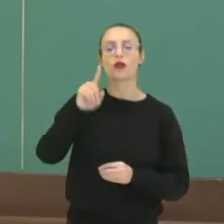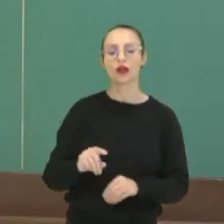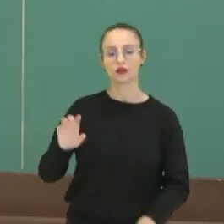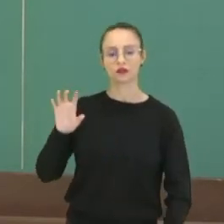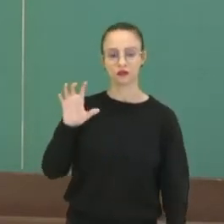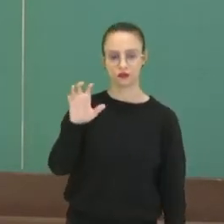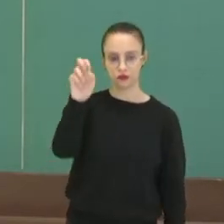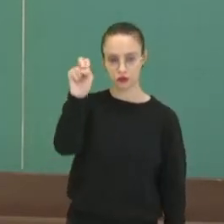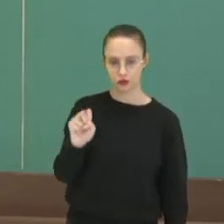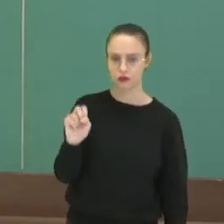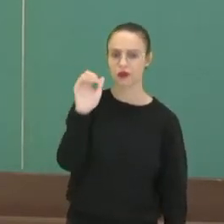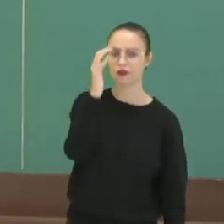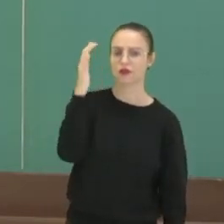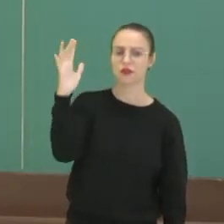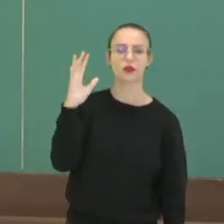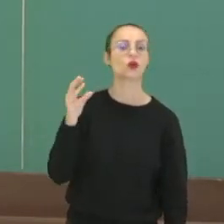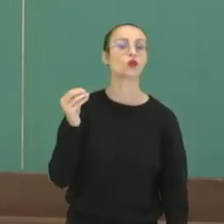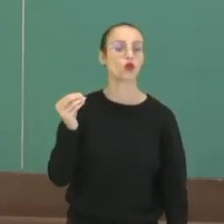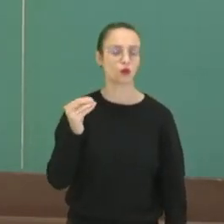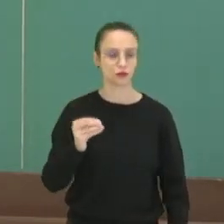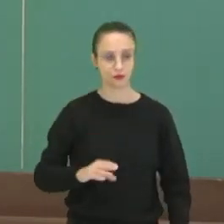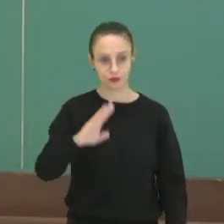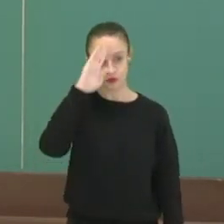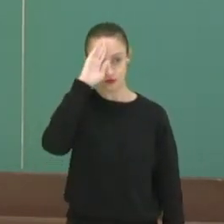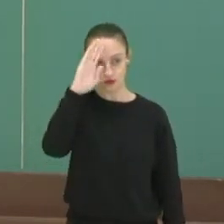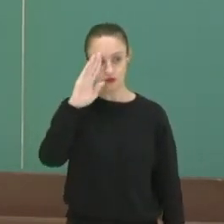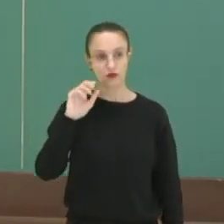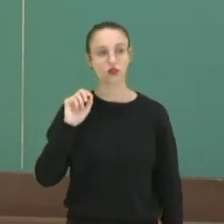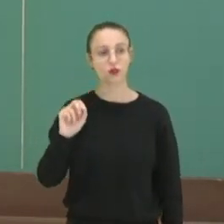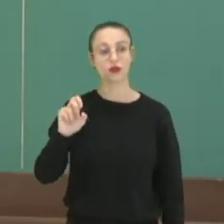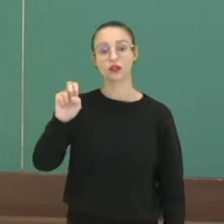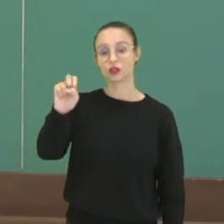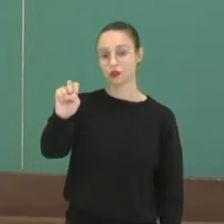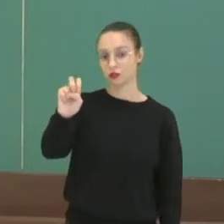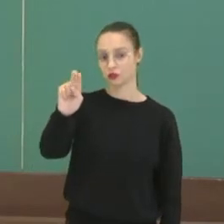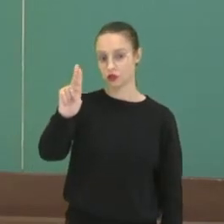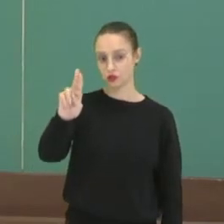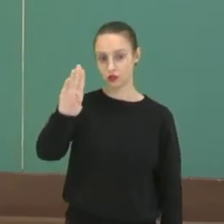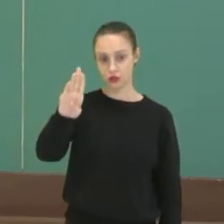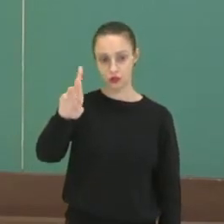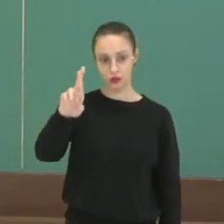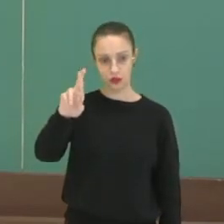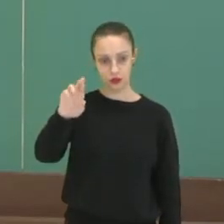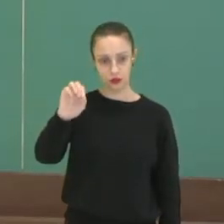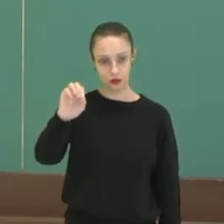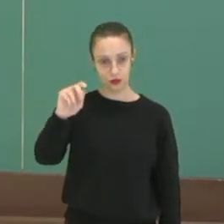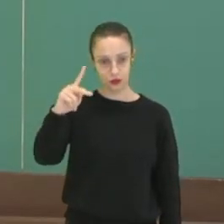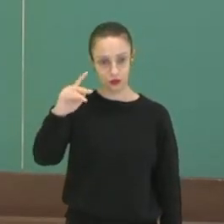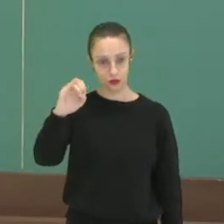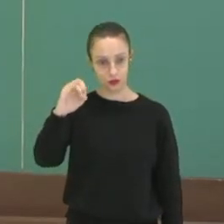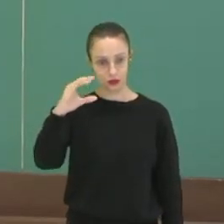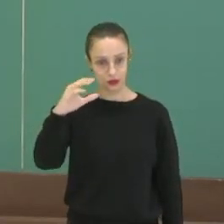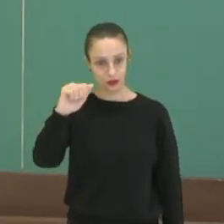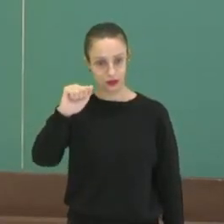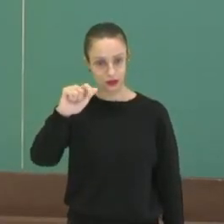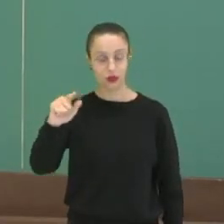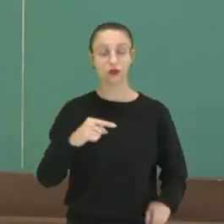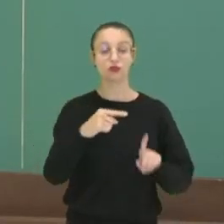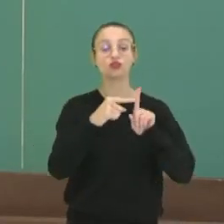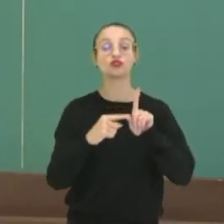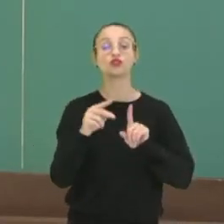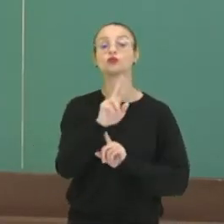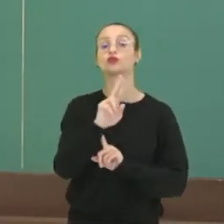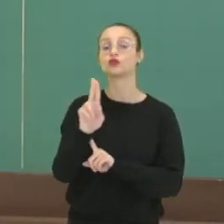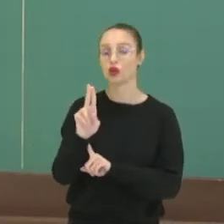sul? Então, ele é predominante, né, subtropical, predominantemente subtropical. O nome do tipo